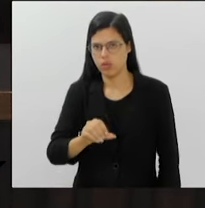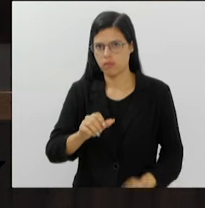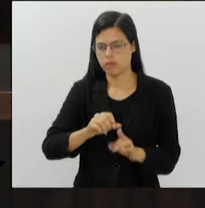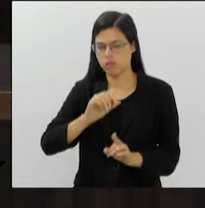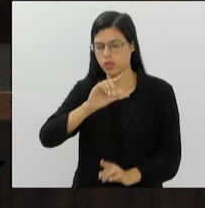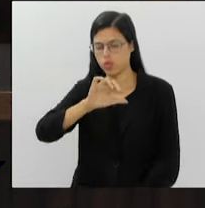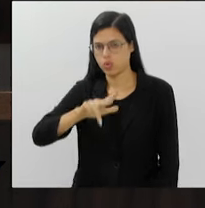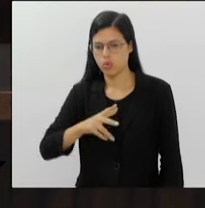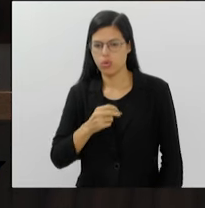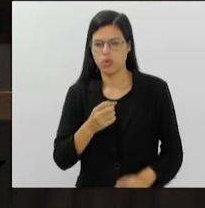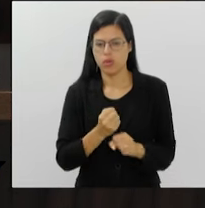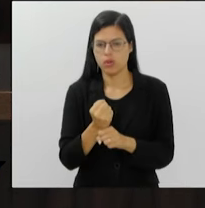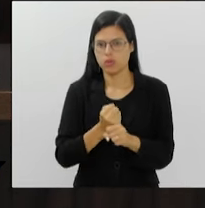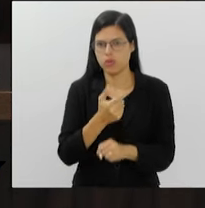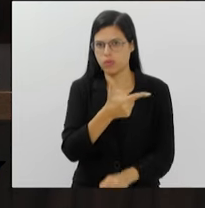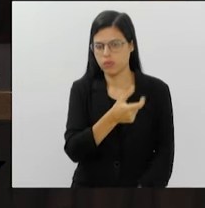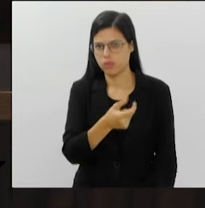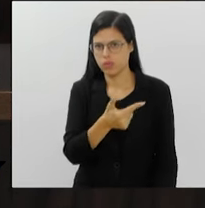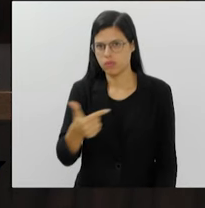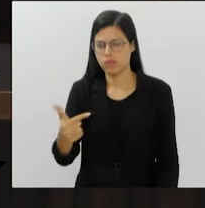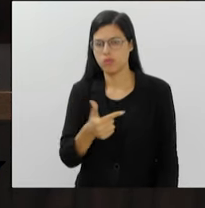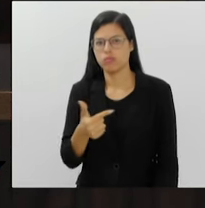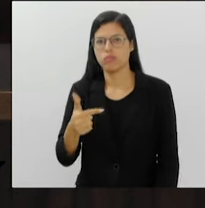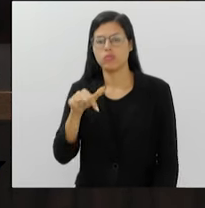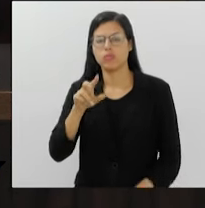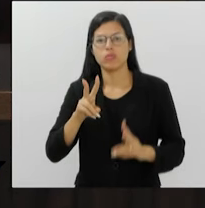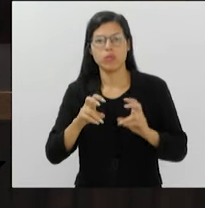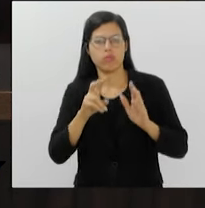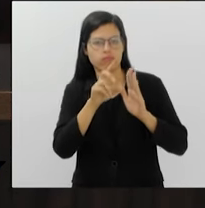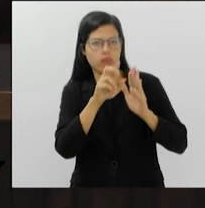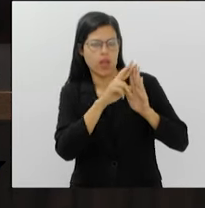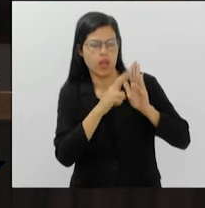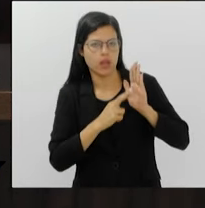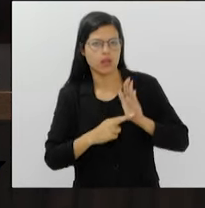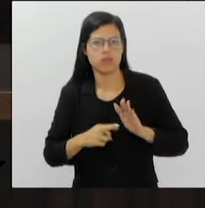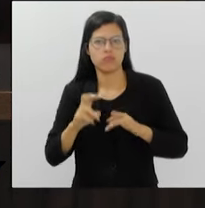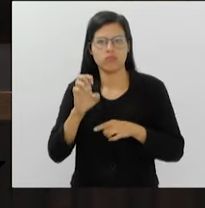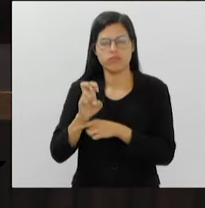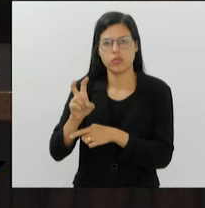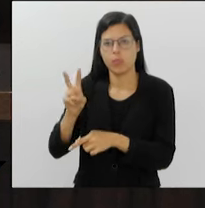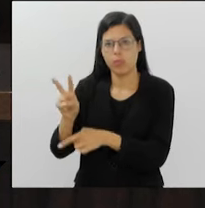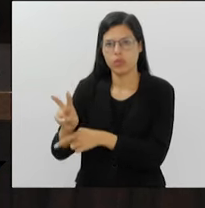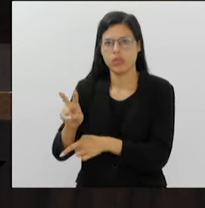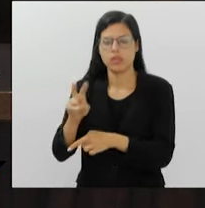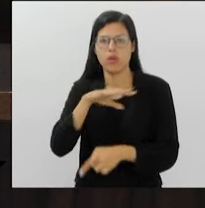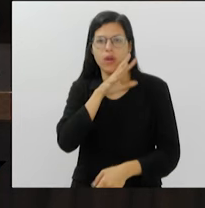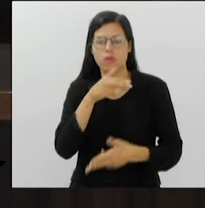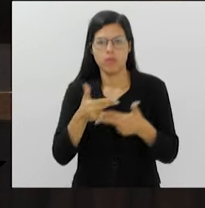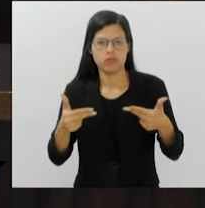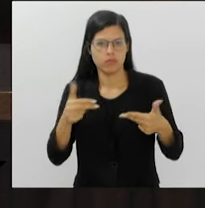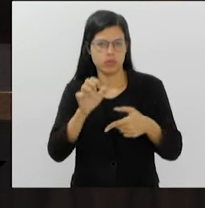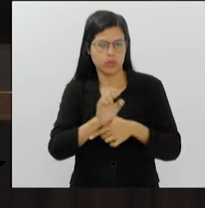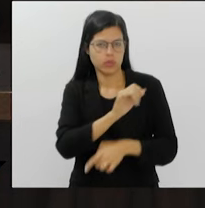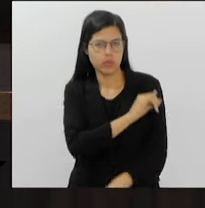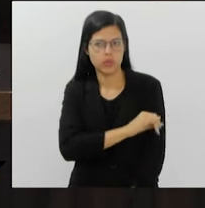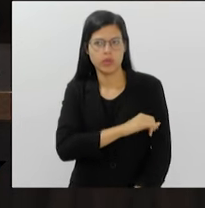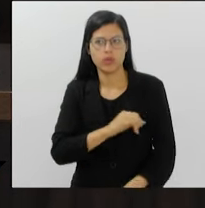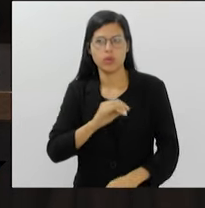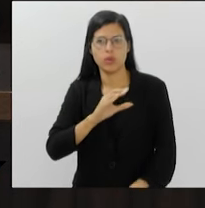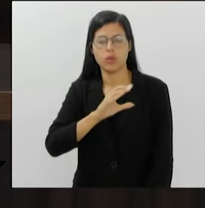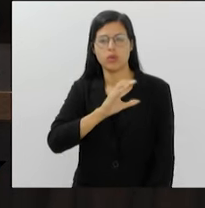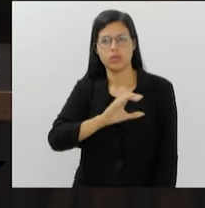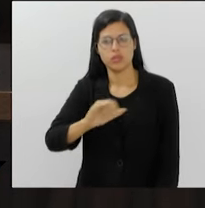2002, que institui o Código Estadual de Proteção aos Animais no âmbito do Estado do Rio de Janeiro. Pareceres das comissões de Constituição e Justiça